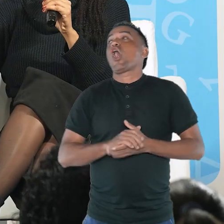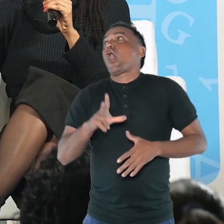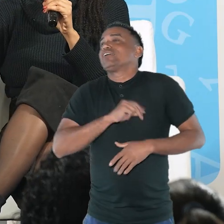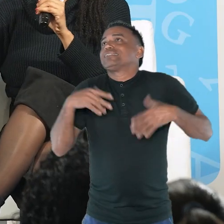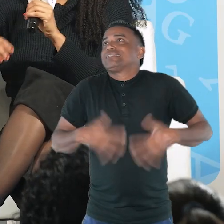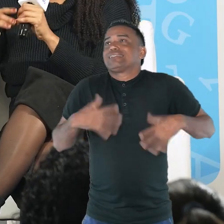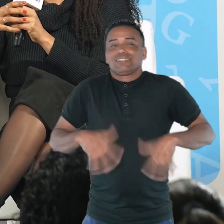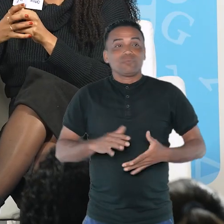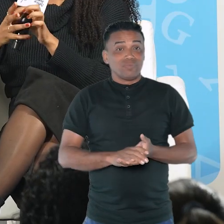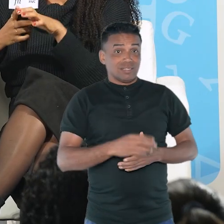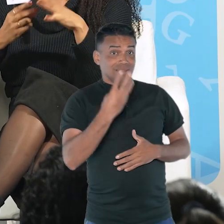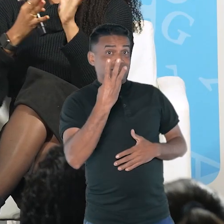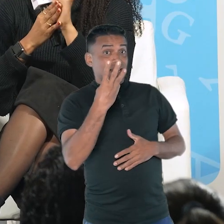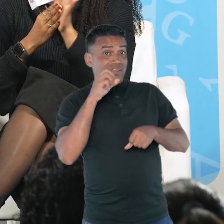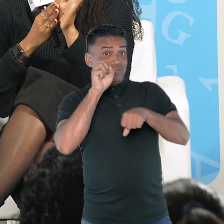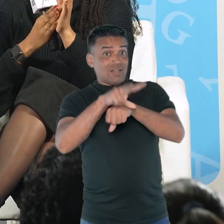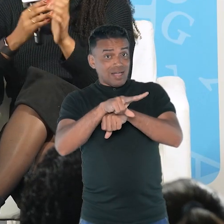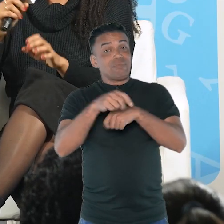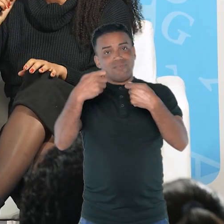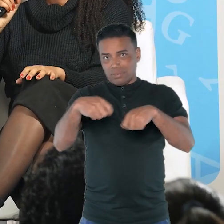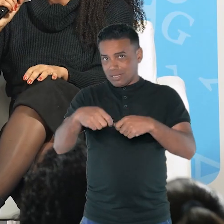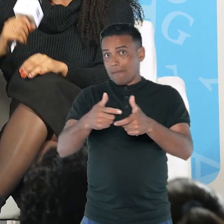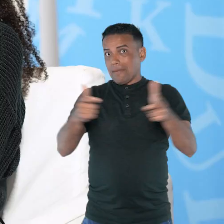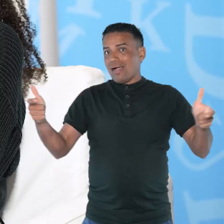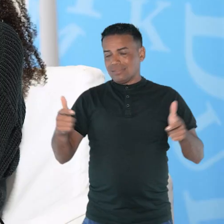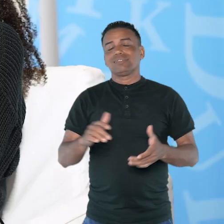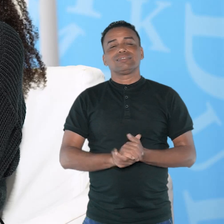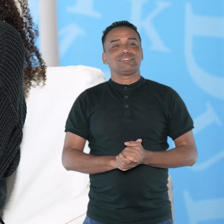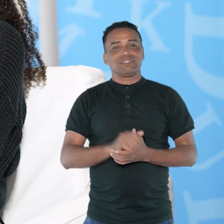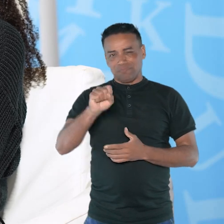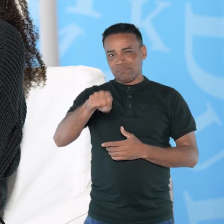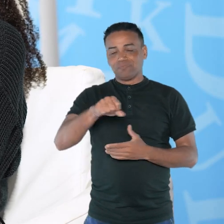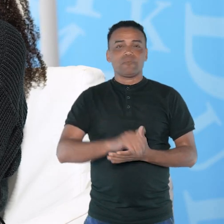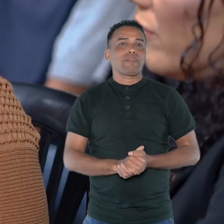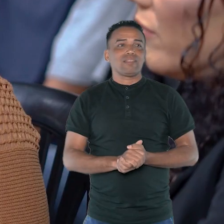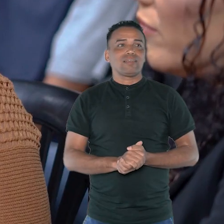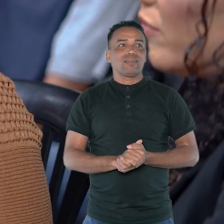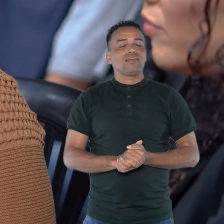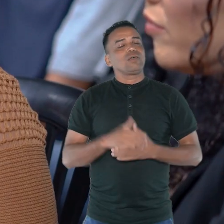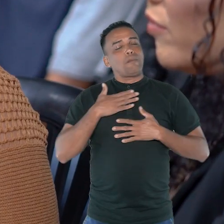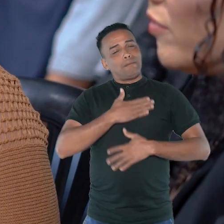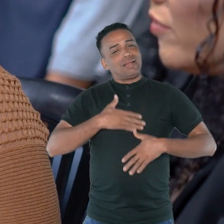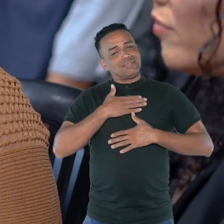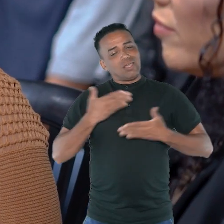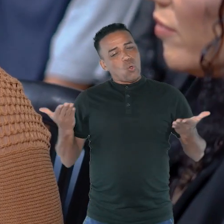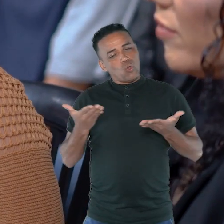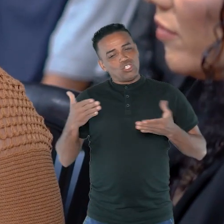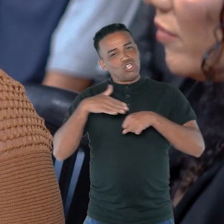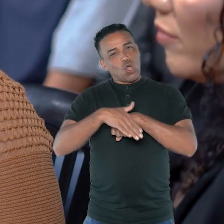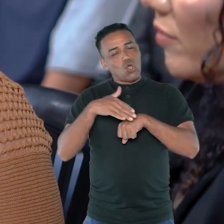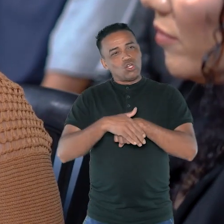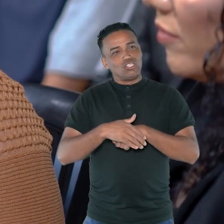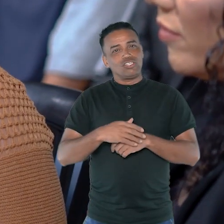Foram 3 vagas, legal. mas a gente entendeu que vai precisar mais, hein? Sim. Boa noite, é um prazer estar aqui nessa noite. Eu sou